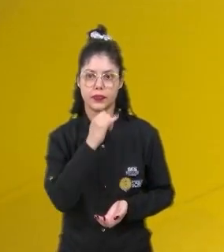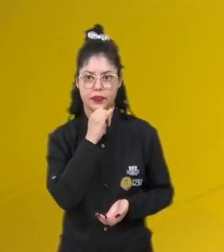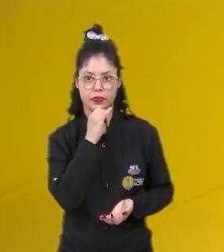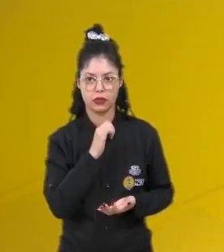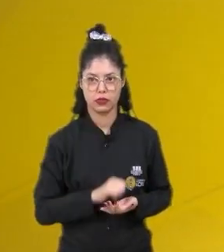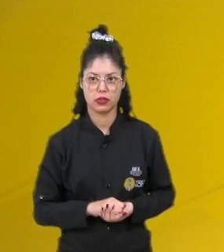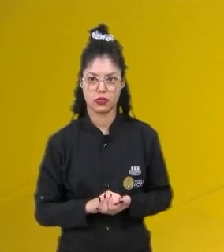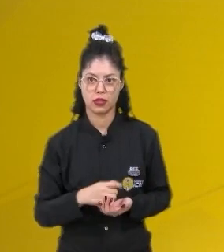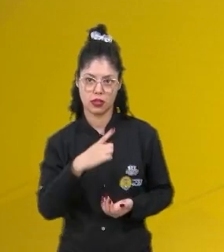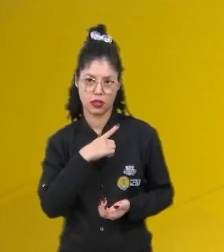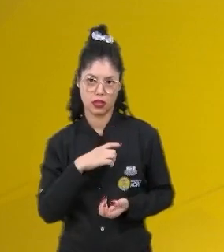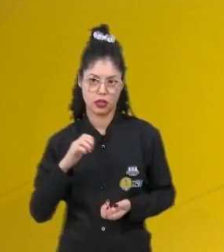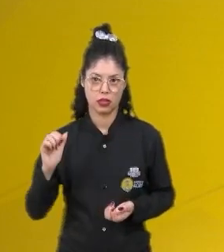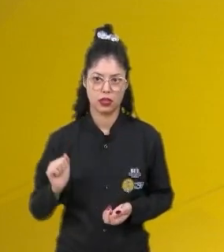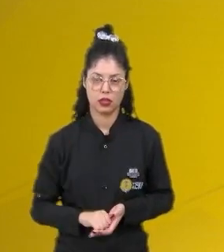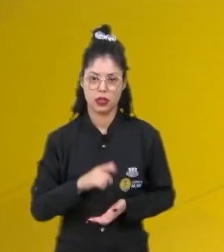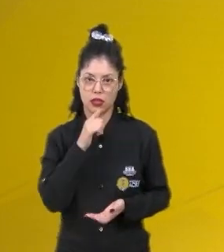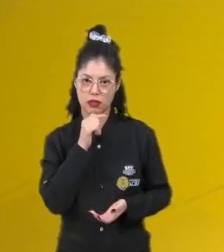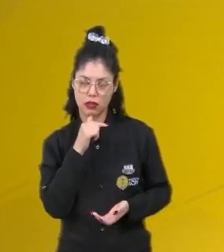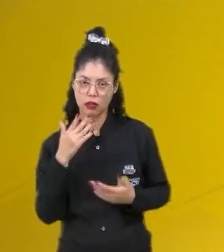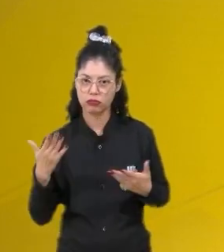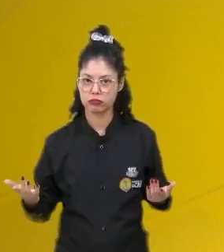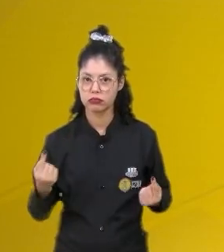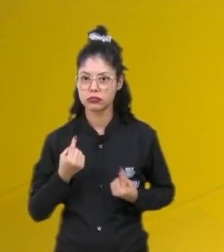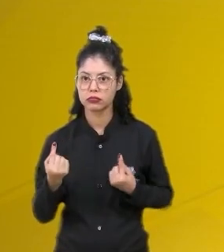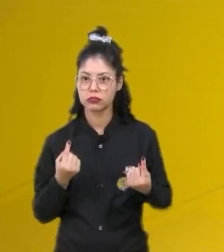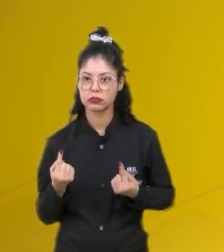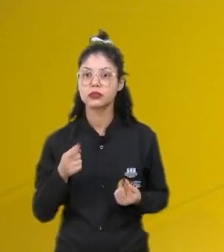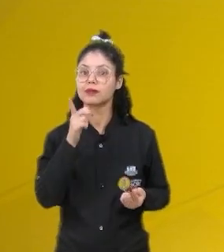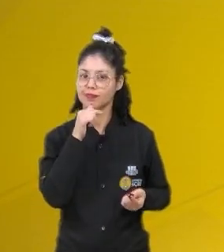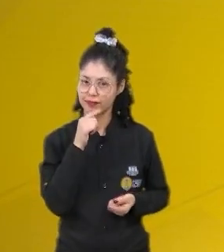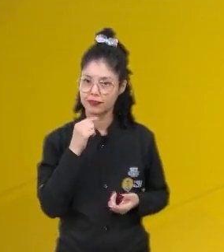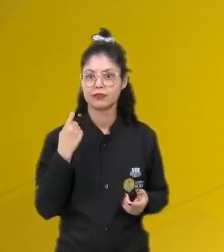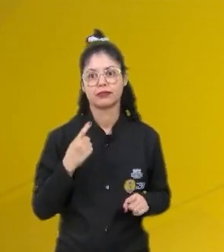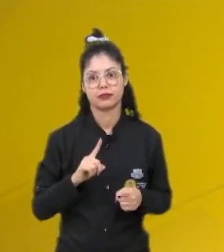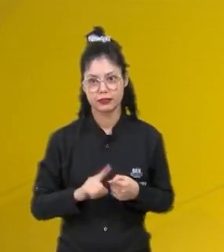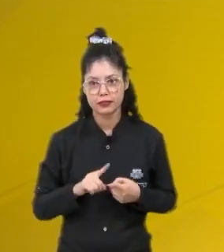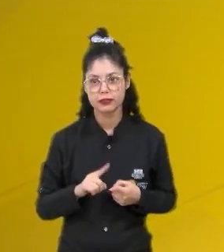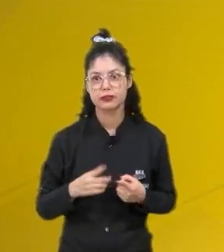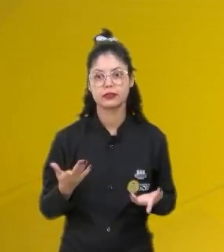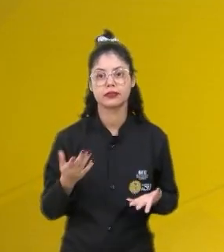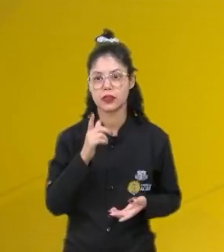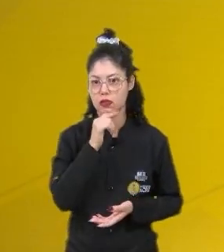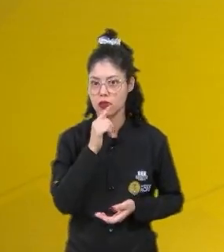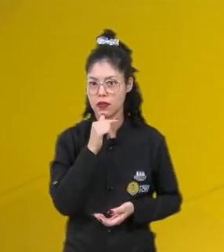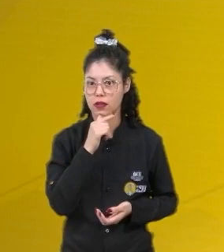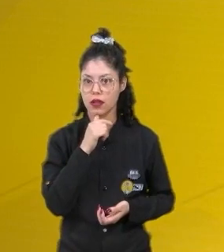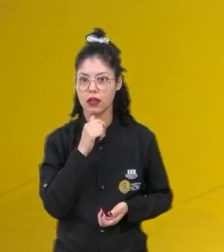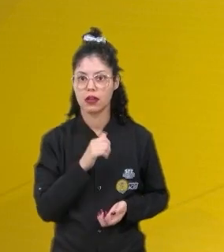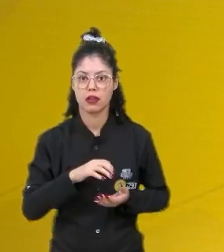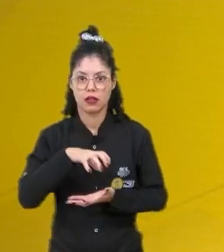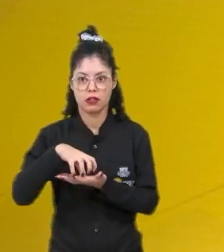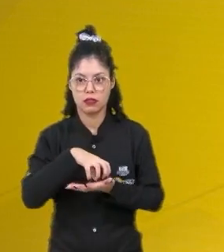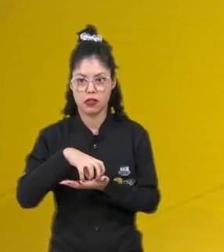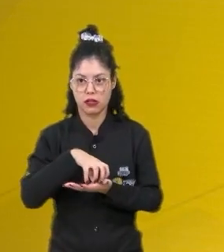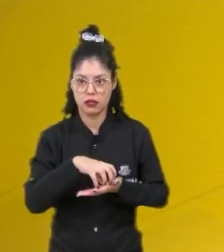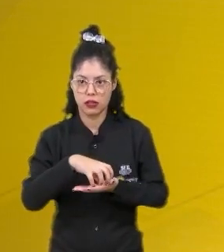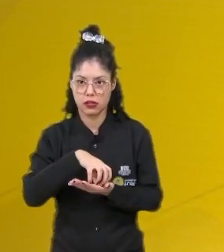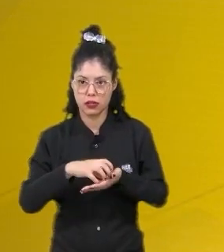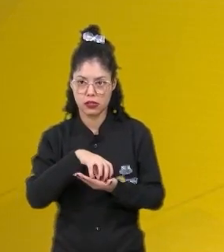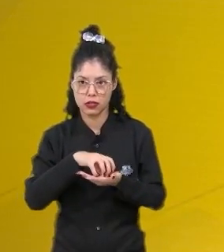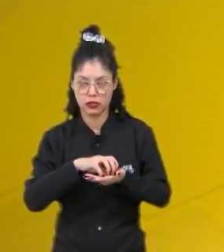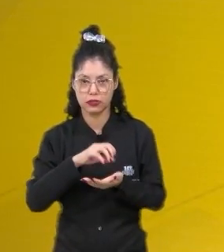exemplo, eu tenho um ar e tenho uma água. Quem que é mais denso? A água, né, professor? Eu tenho a água e tenho a gelatina. Quem que é mais denso?